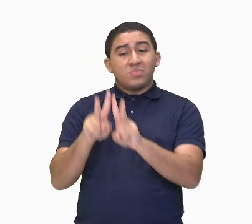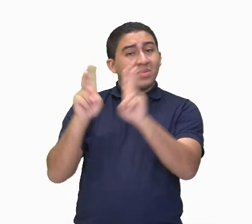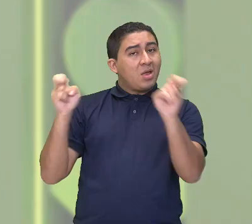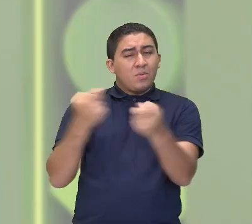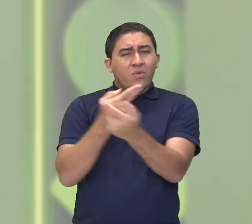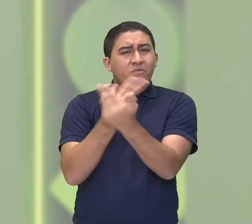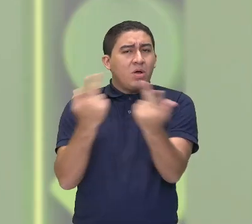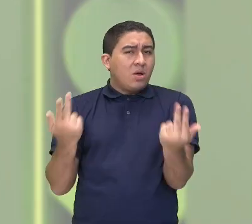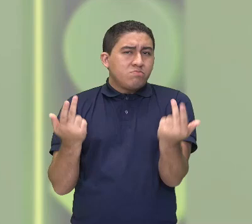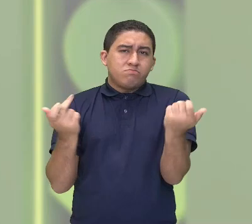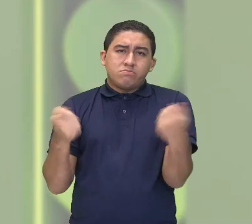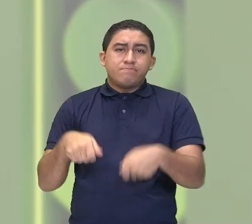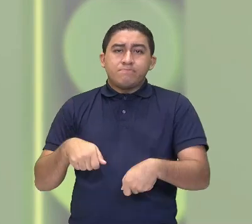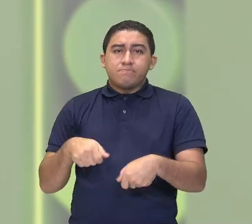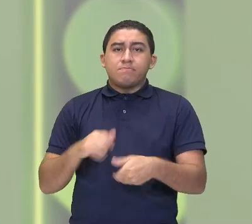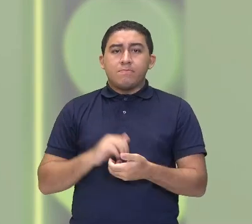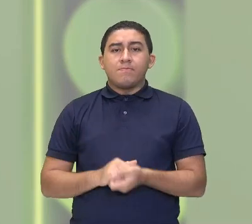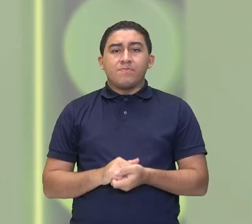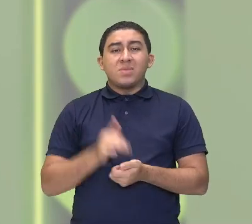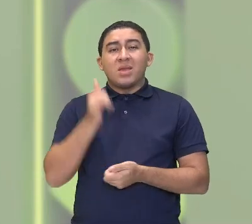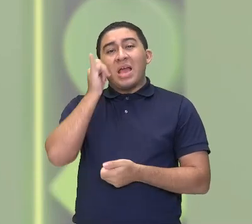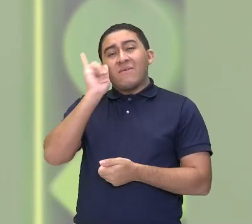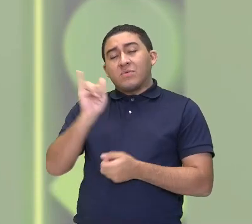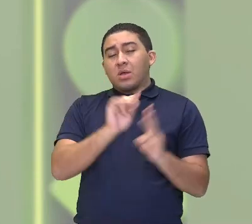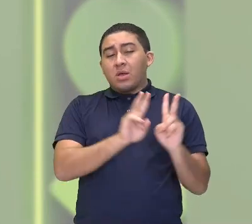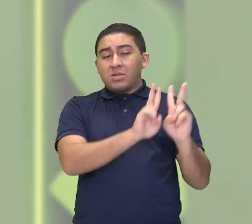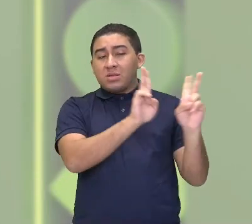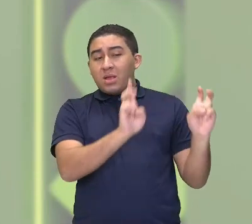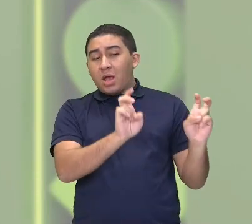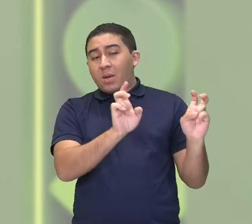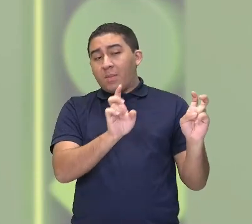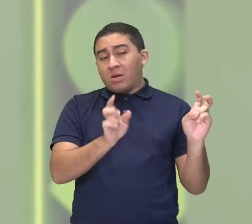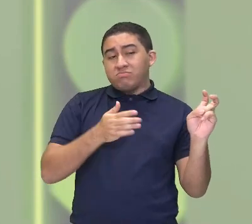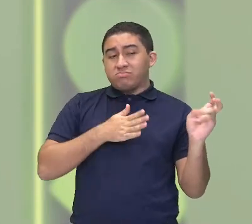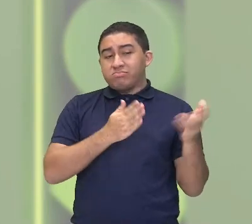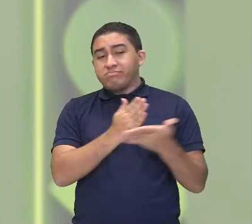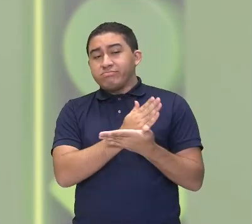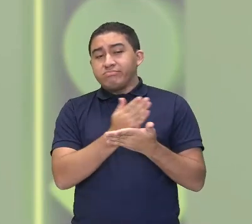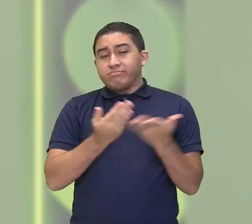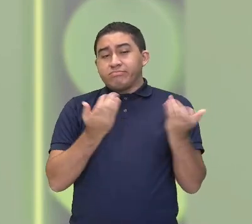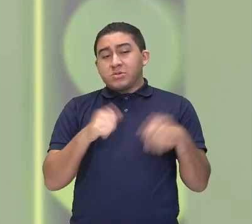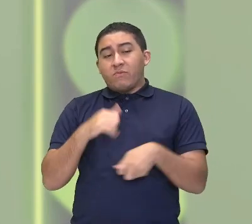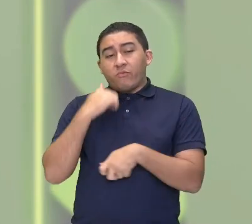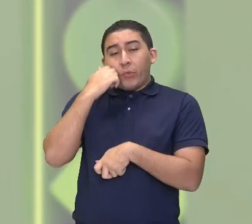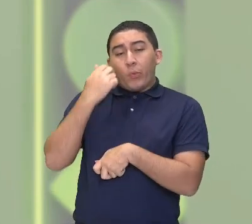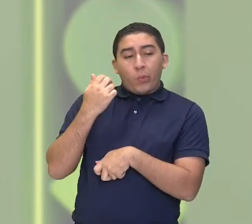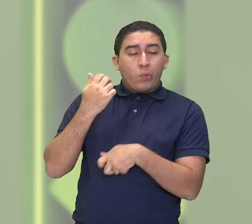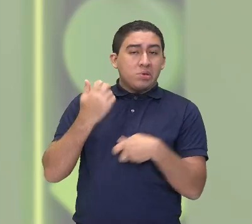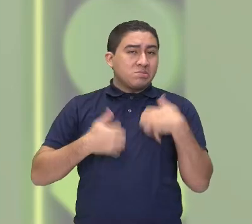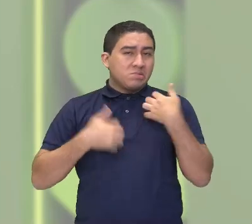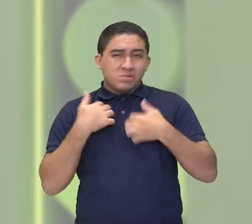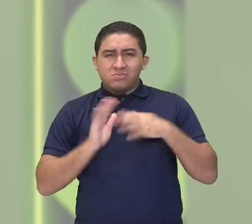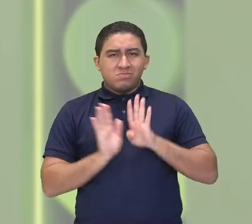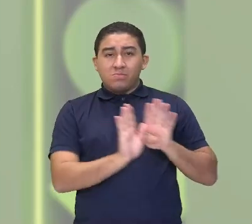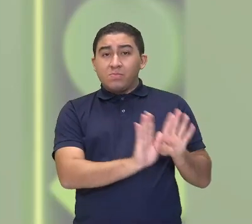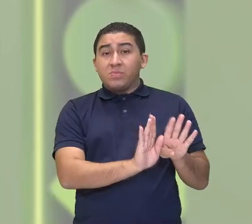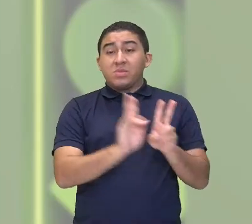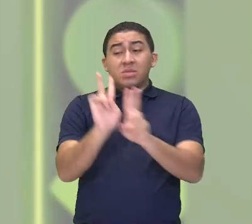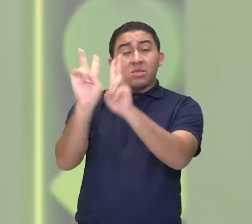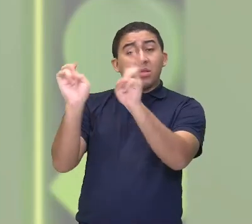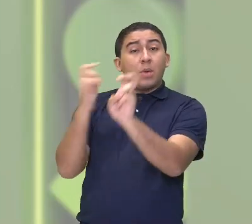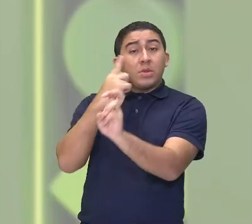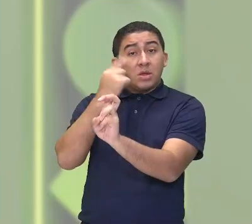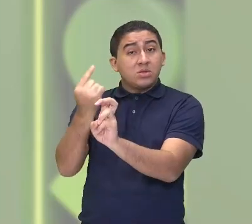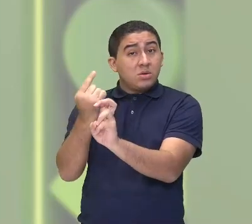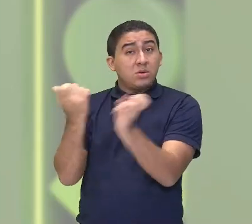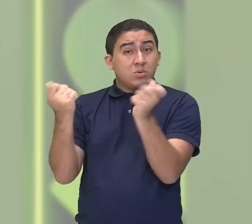ali variados, né? Evitar ali assuntos que possam trazer algum tipo de constrangimento, algum tipo de estresse, mas assuntos